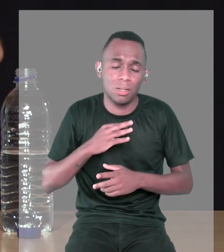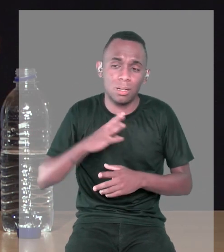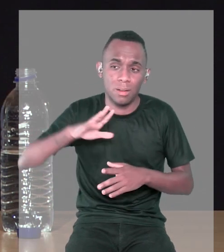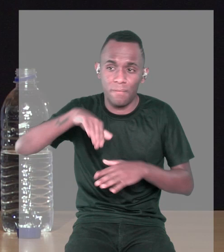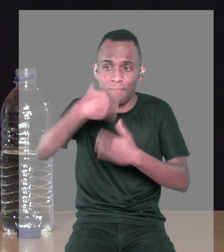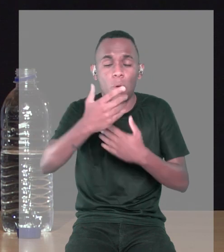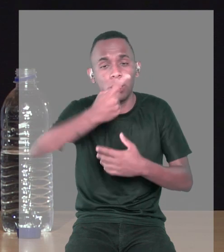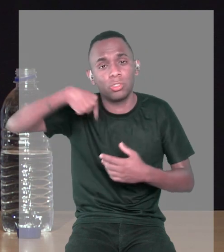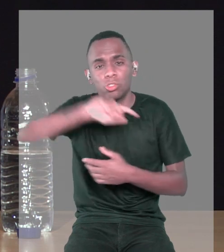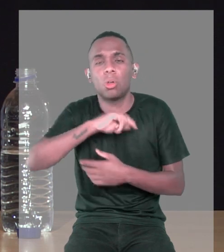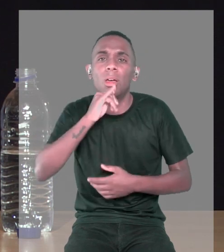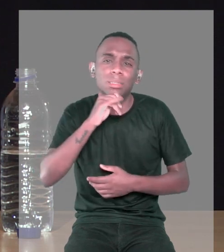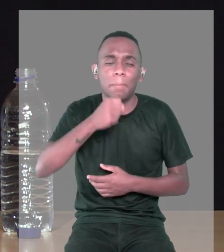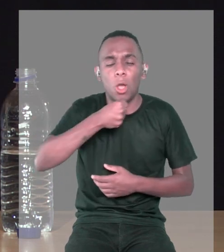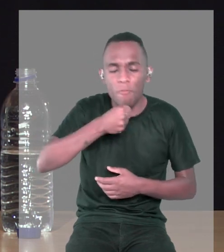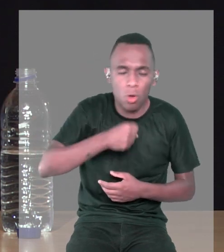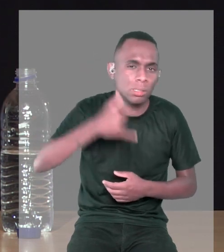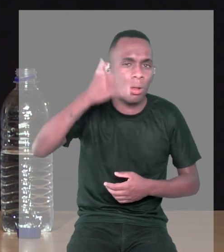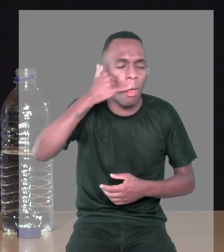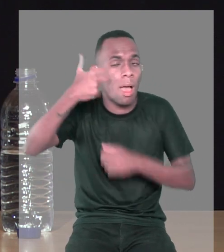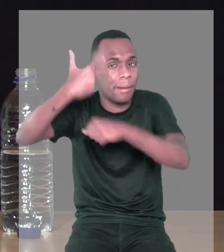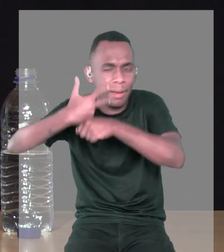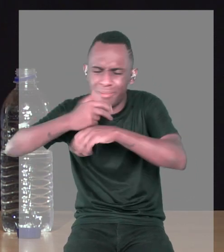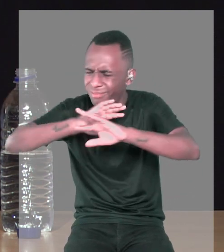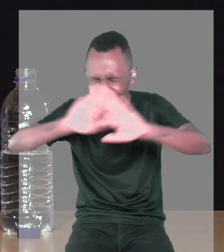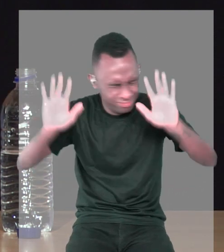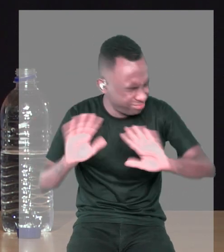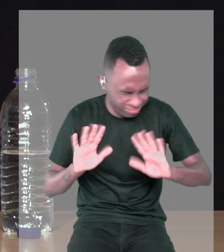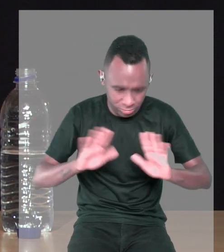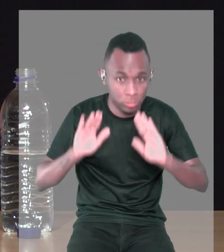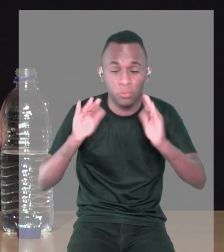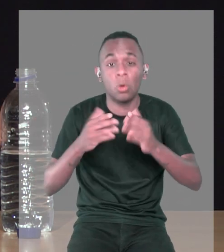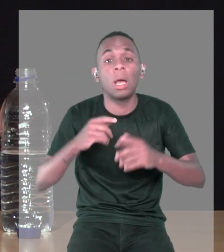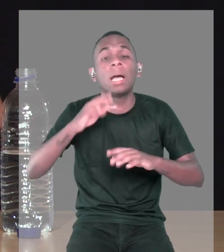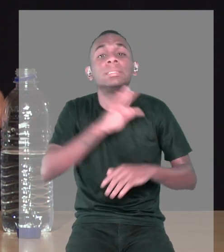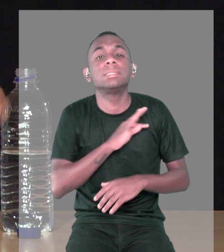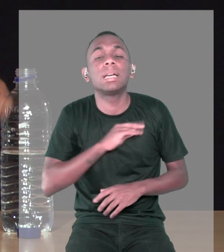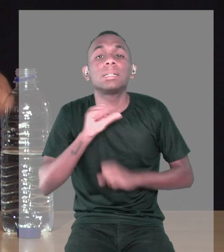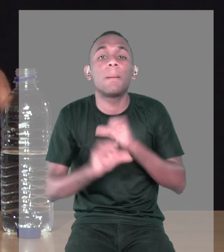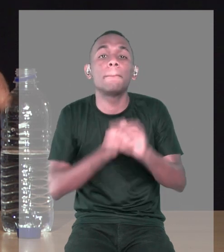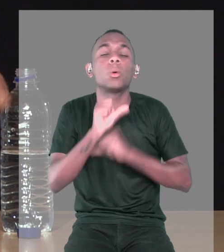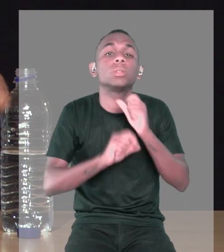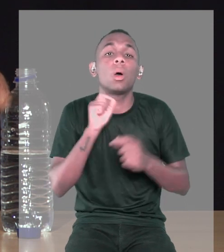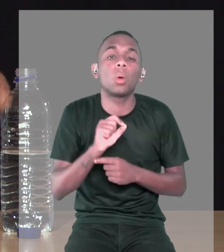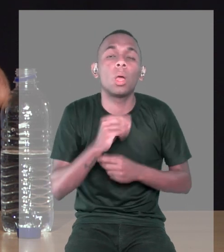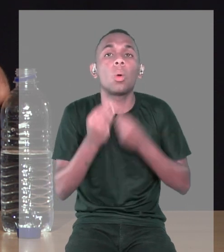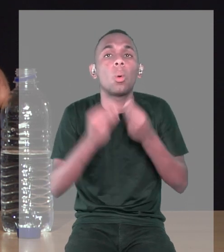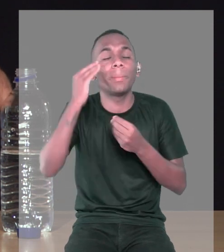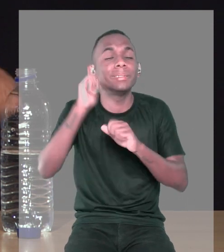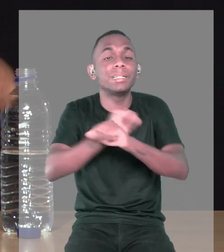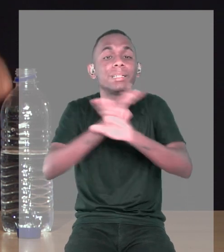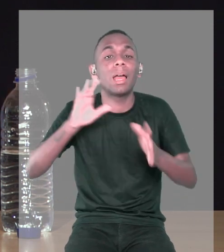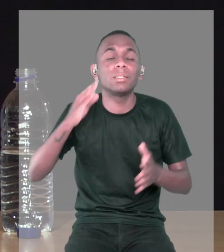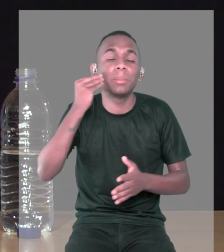técnicas em torno de nós, não é essa a questão, o microfone, o celular, a câmera, não é esse o ponto. É que a técnica se transformou na maneira